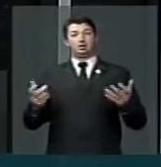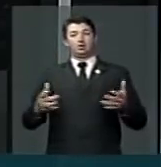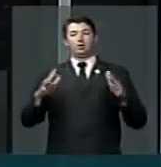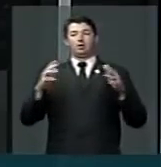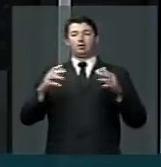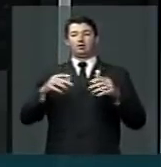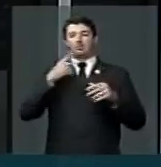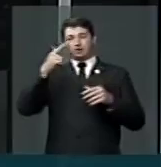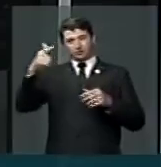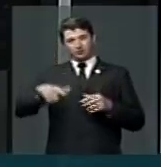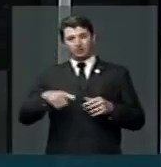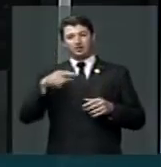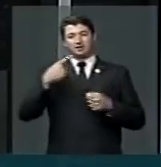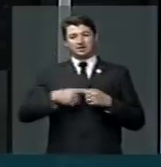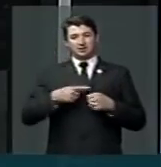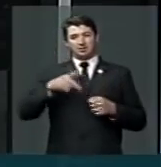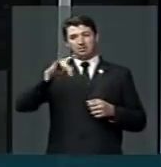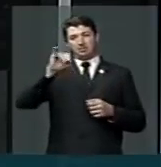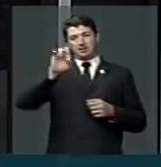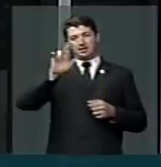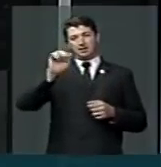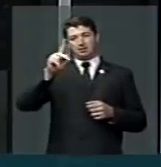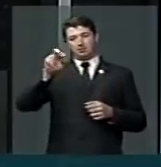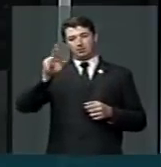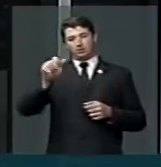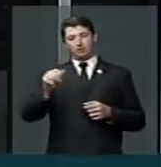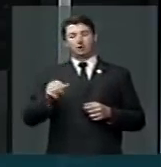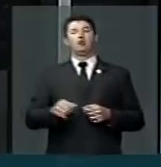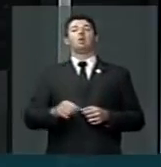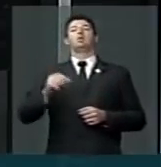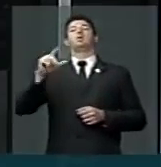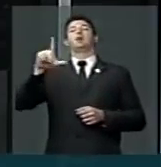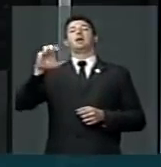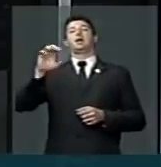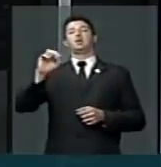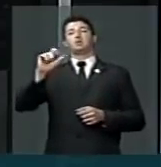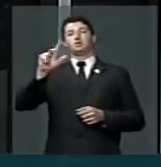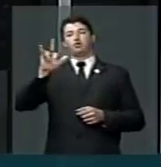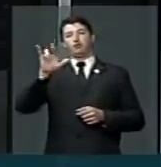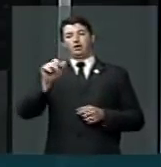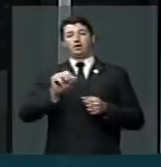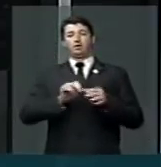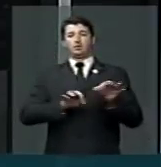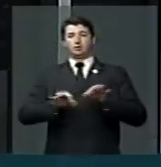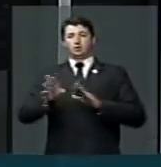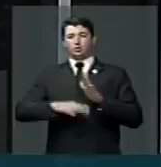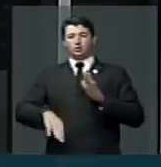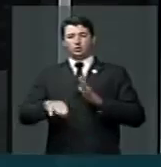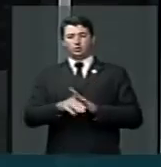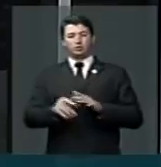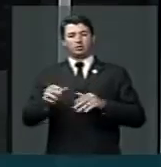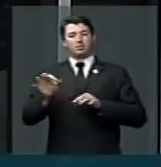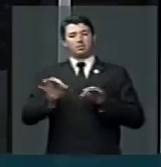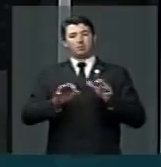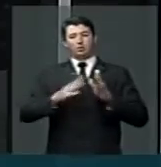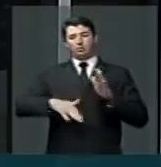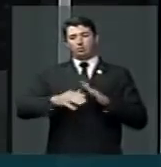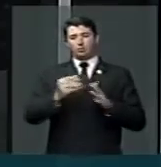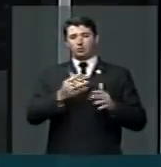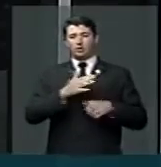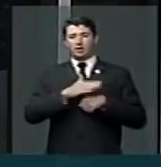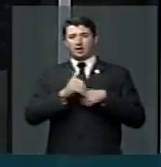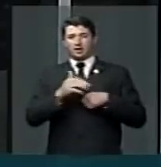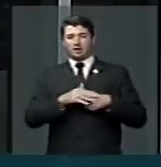Pirapora, ao prefeito Léo Silveira, que foi o organizador e que preparou com muito carinho